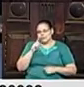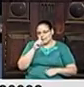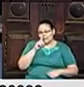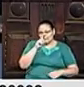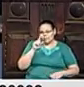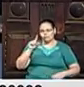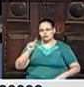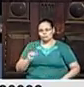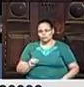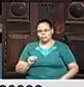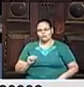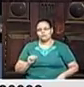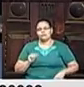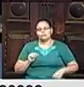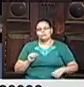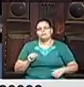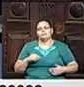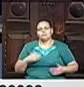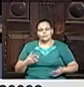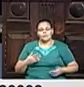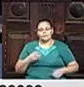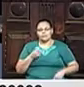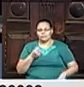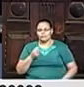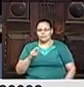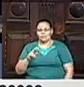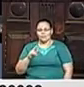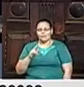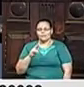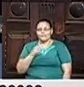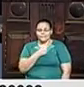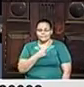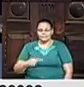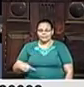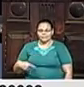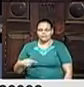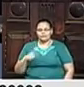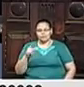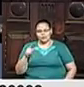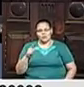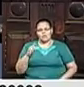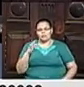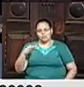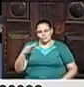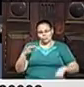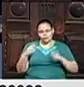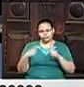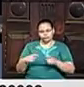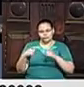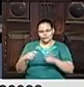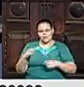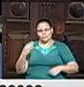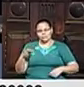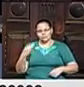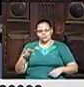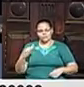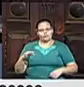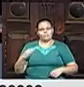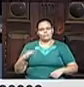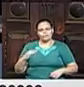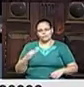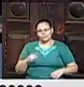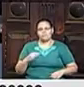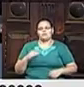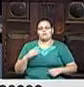seja diminuído. De qualquer maneira, senhora presidente, lá em Teresópolis, no Hermitage, a palavra de ordem agora, que vem